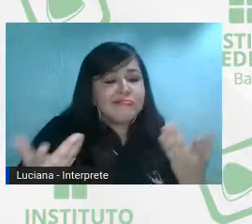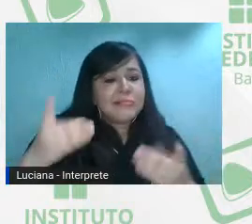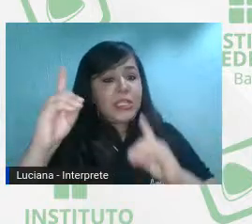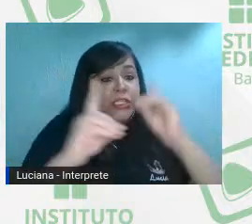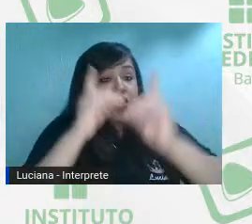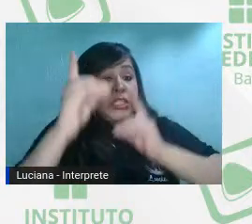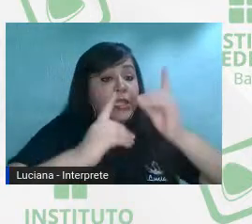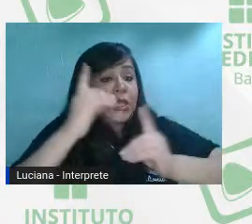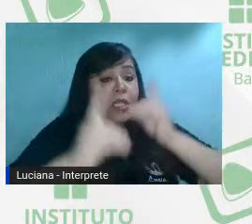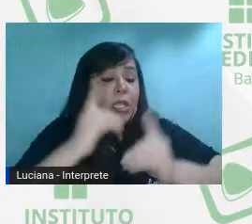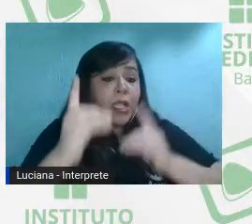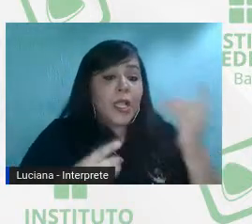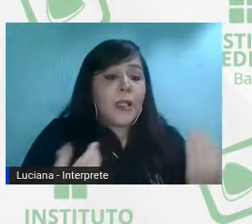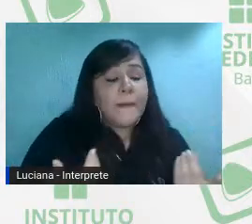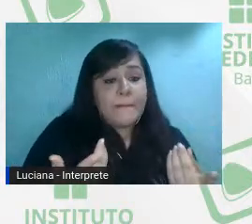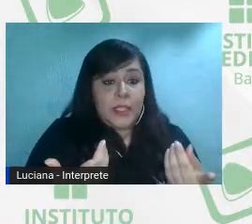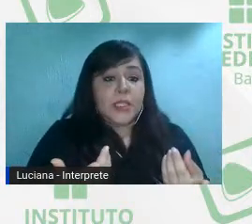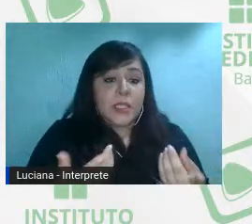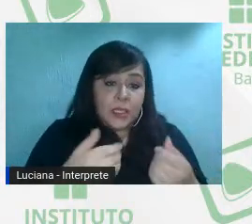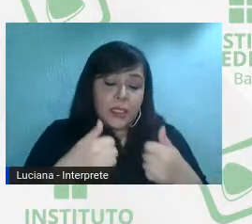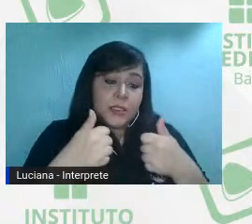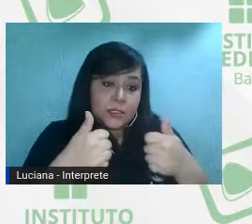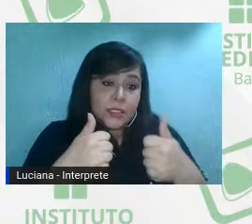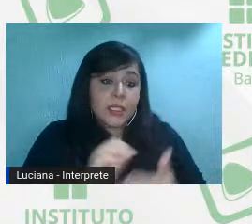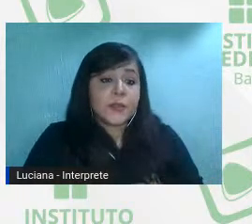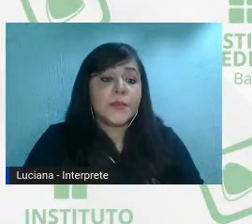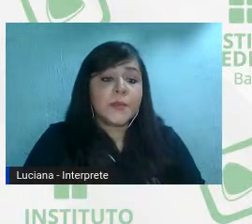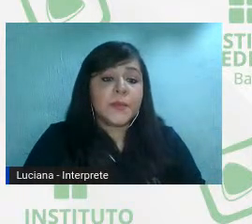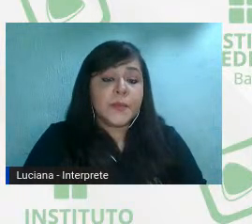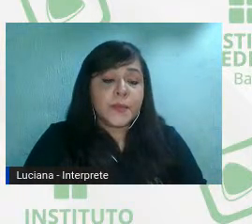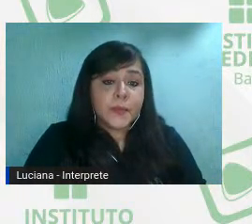né? Como eu